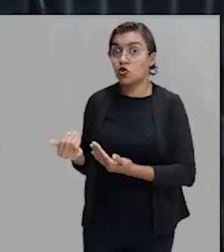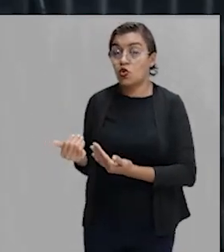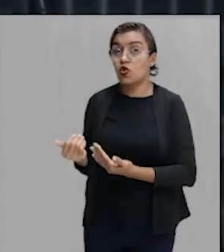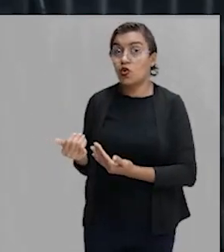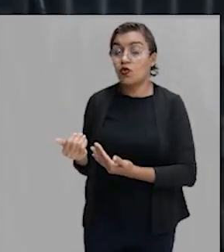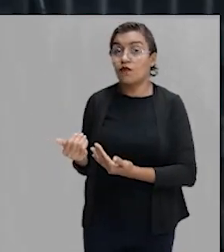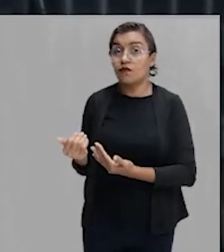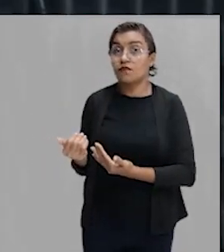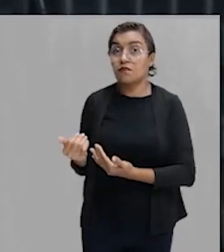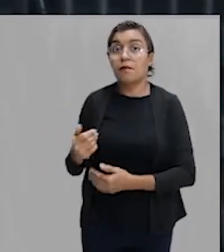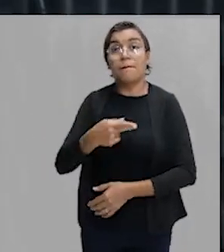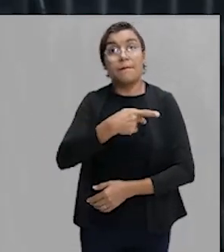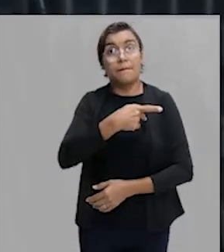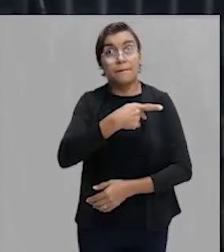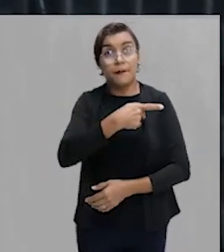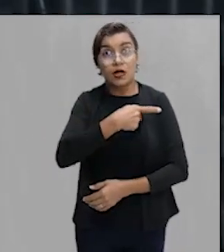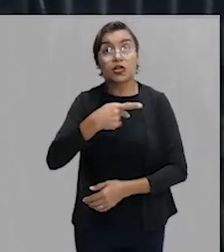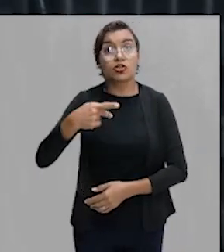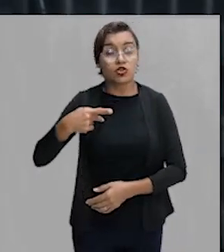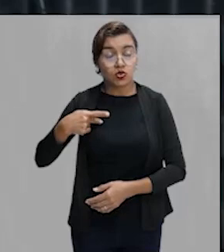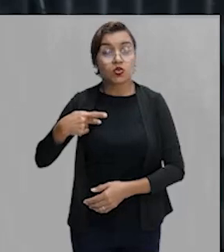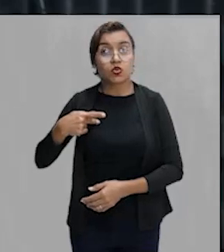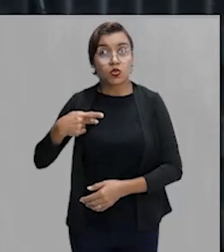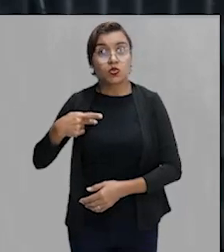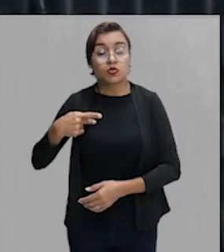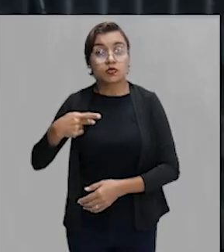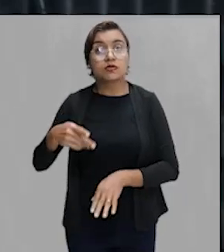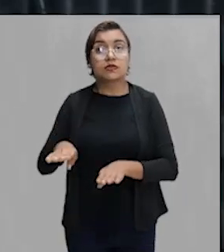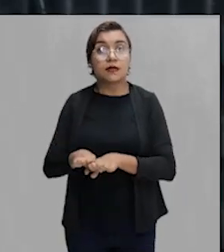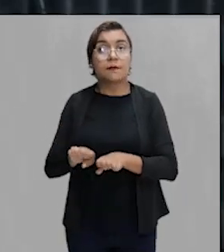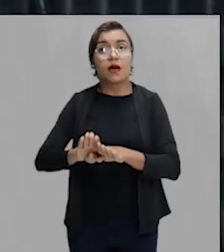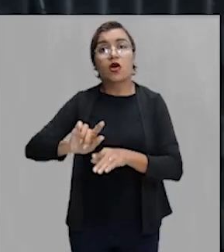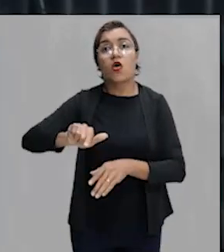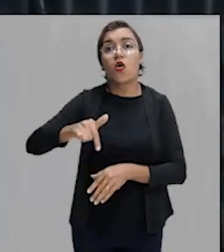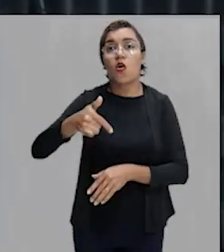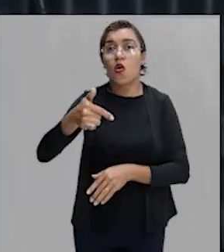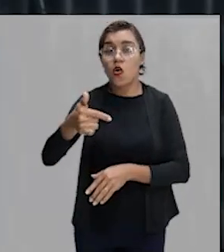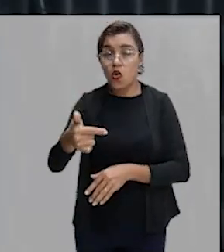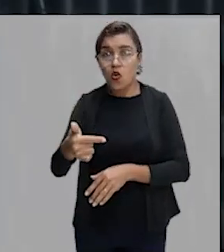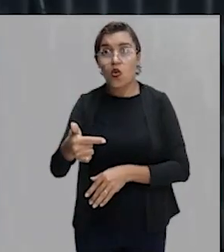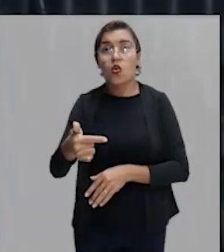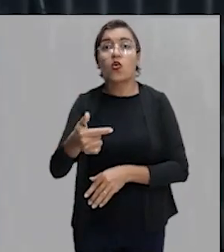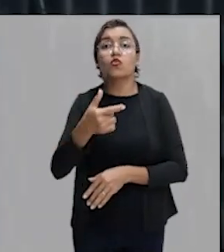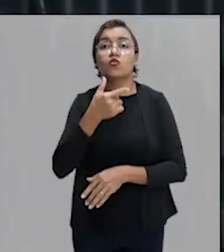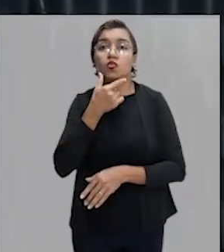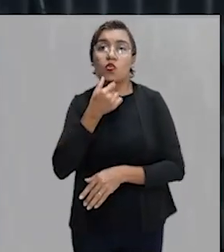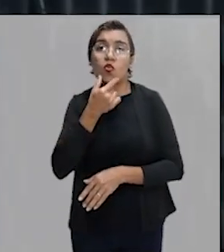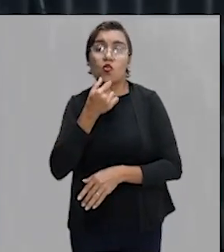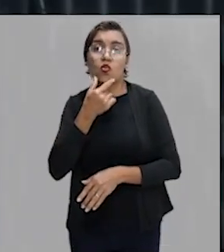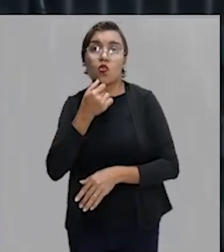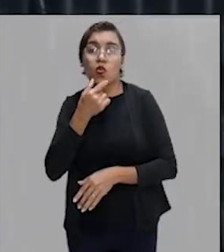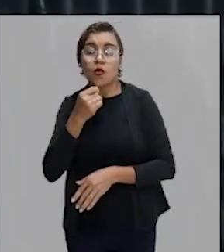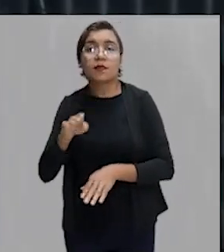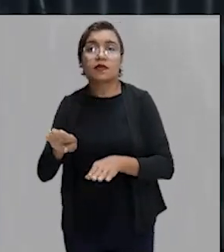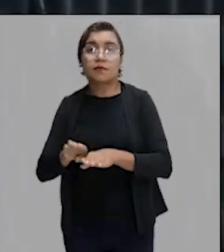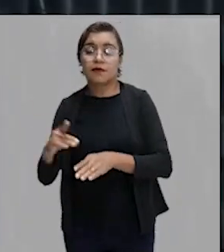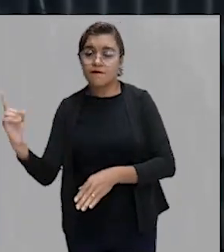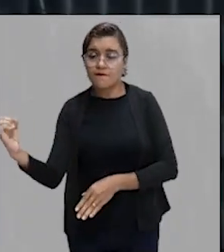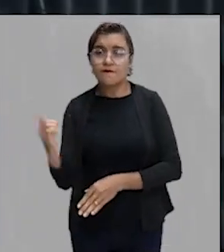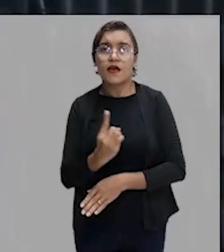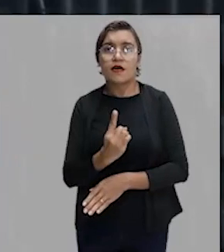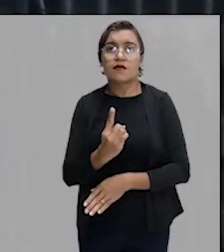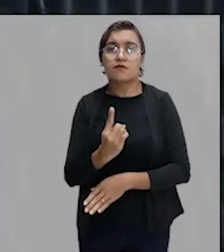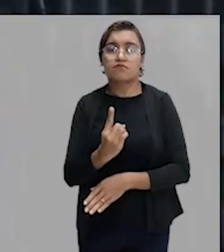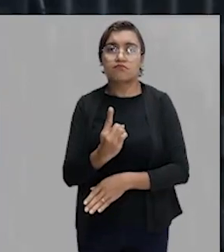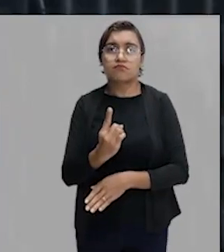pastor evangélico, e depois também Malcolm X passou a assumir uma certa relevância no movimento. Cada um do